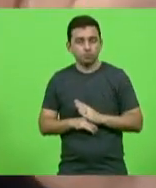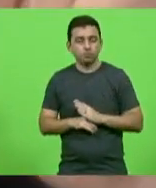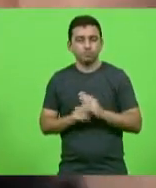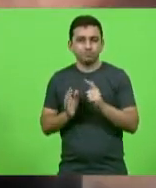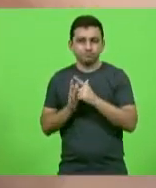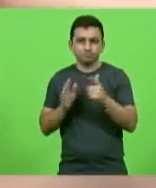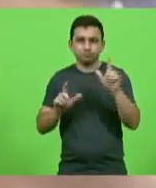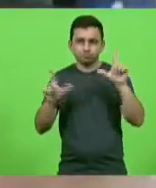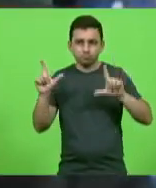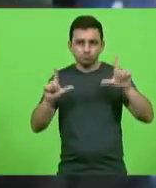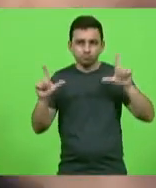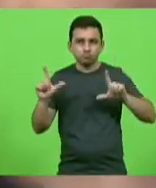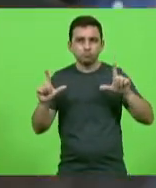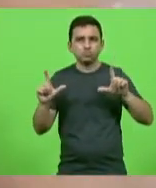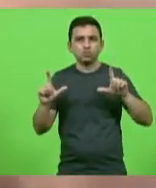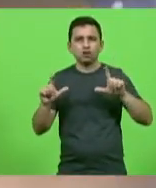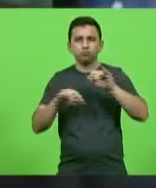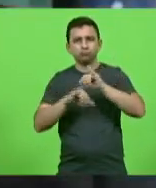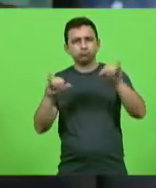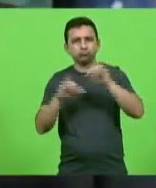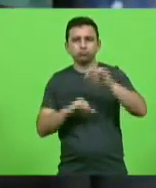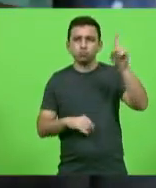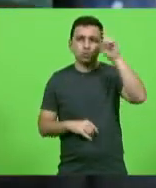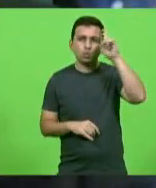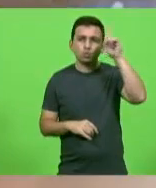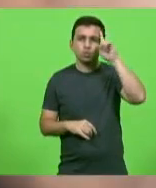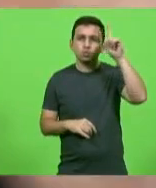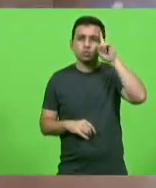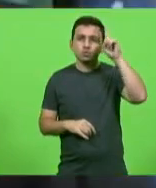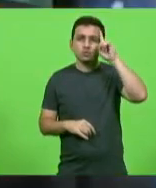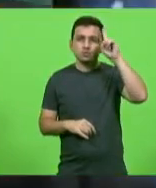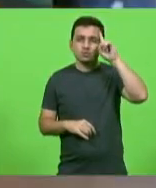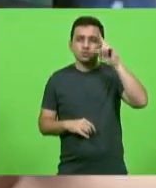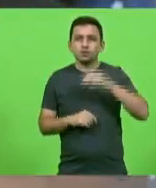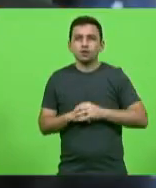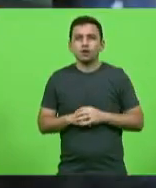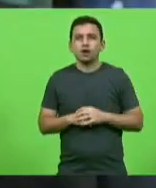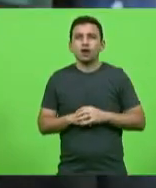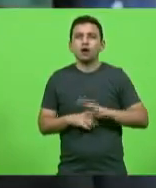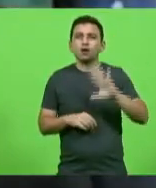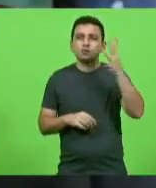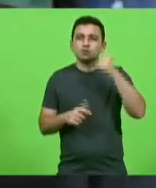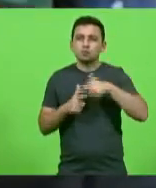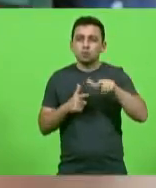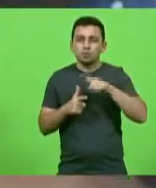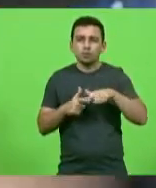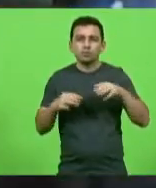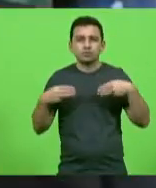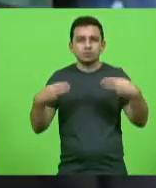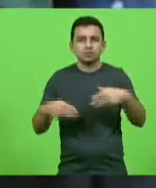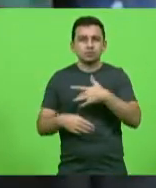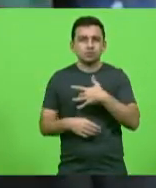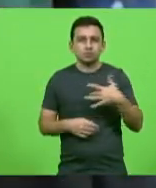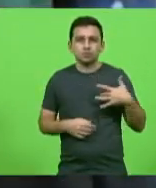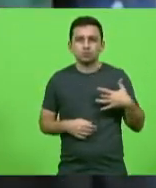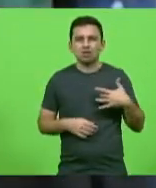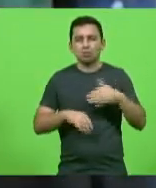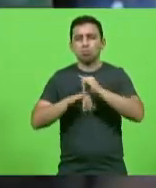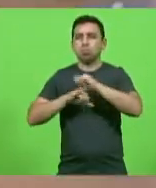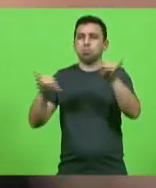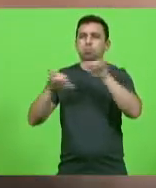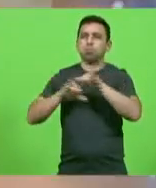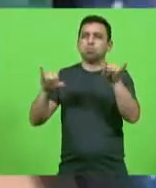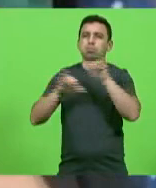e a empresa Nacional de divulgava diariamente a os Raízes do Ministério da Saúde e todos eles eram